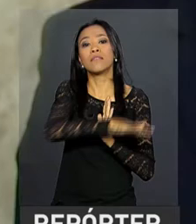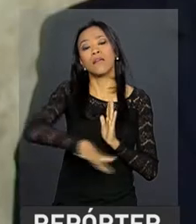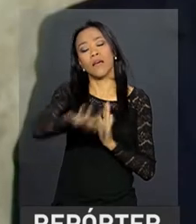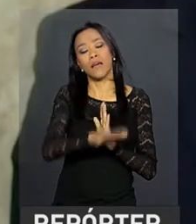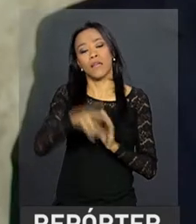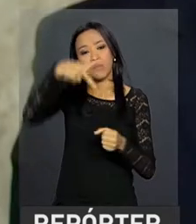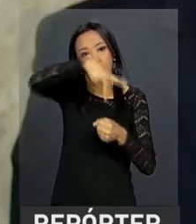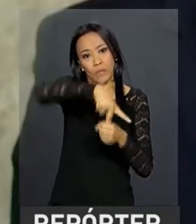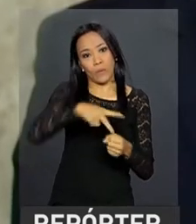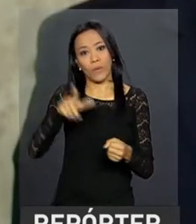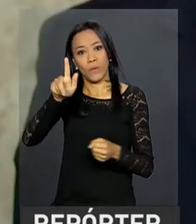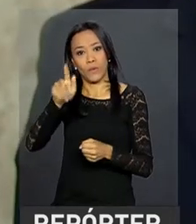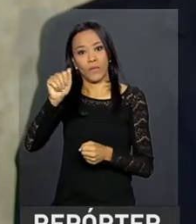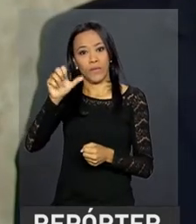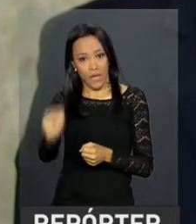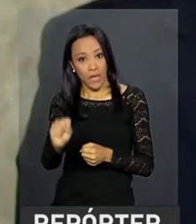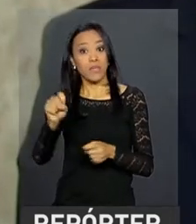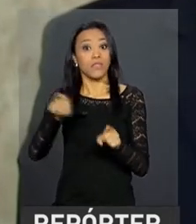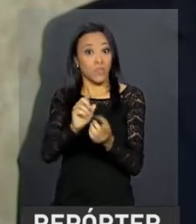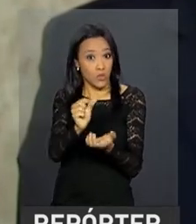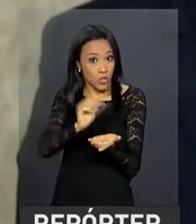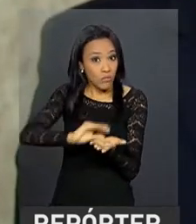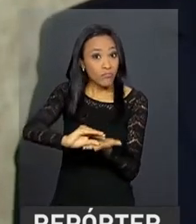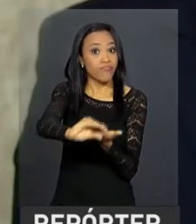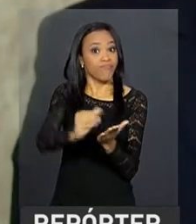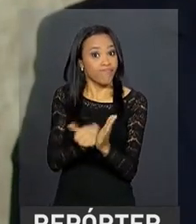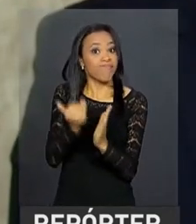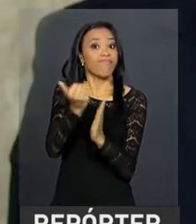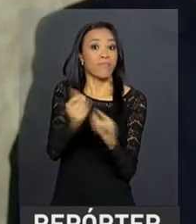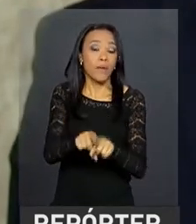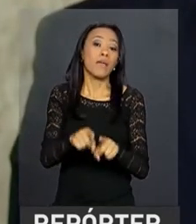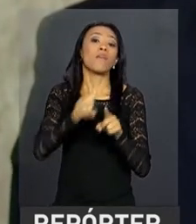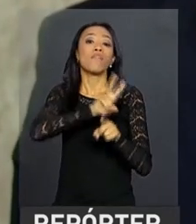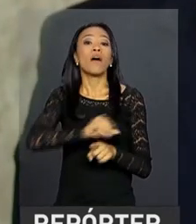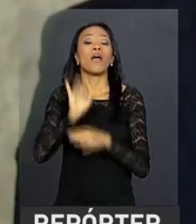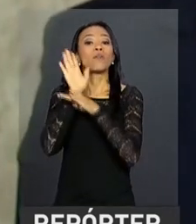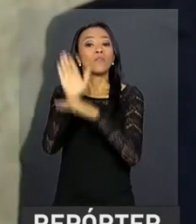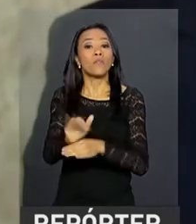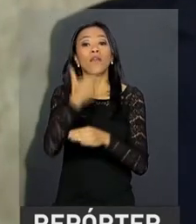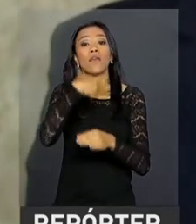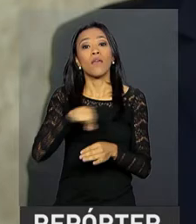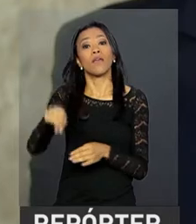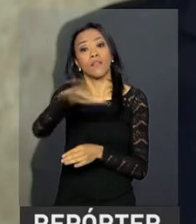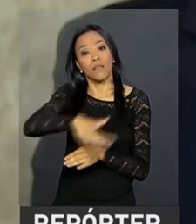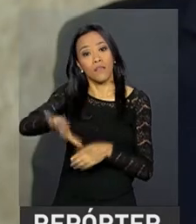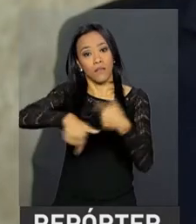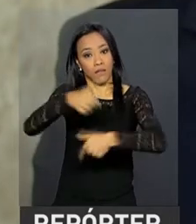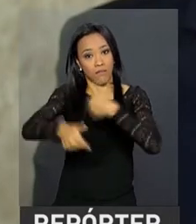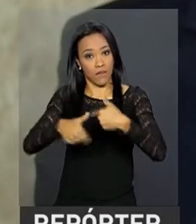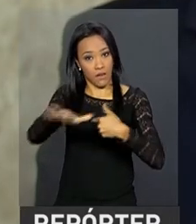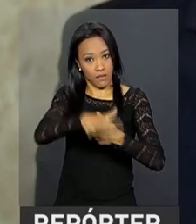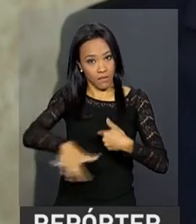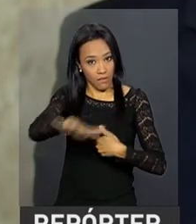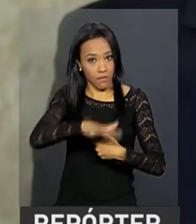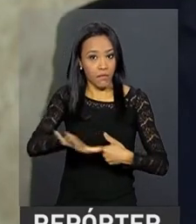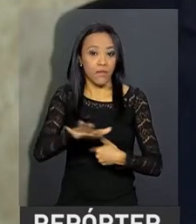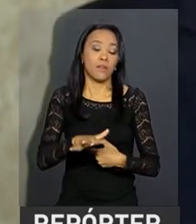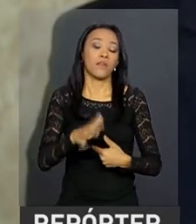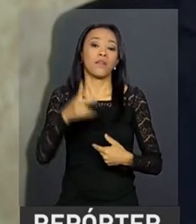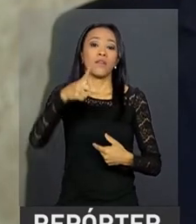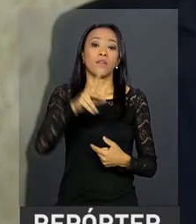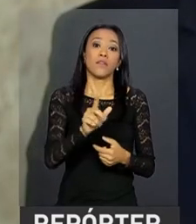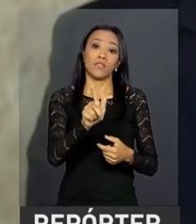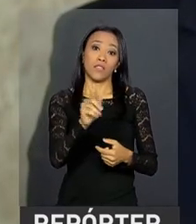e consequentemente a rentabilidade do investimento vai beneficiar tanto os produtores de petróleo e gás vai beneficiar o